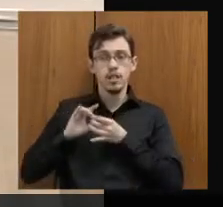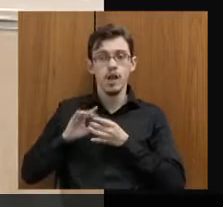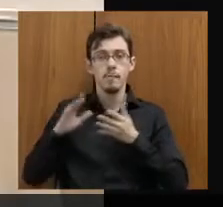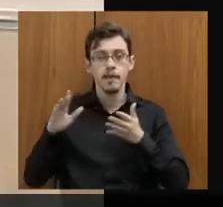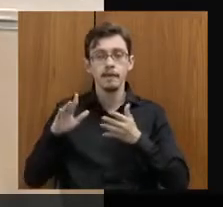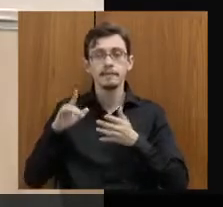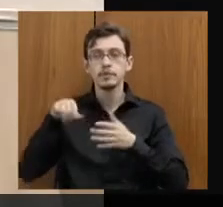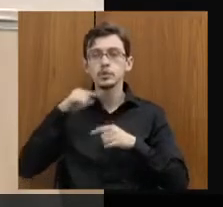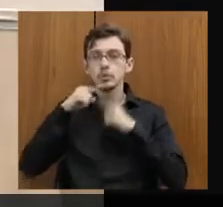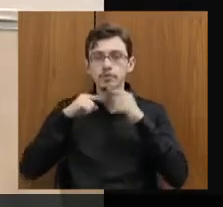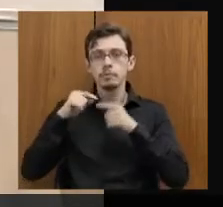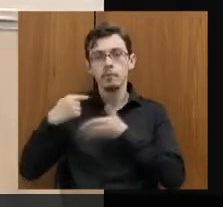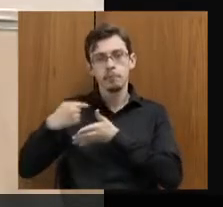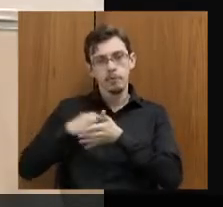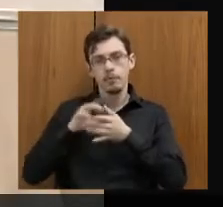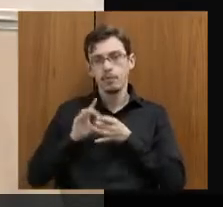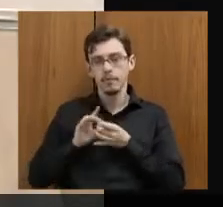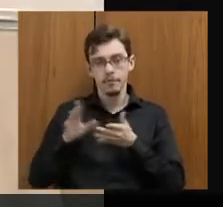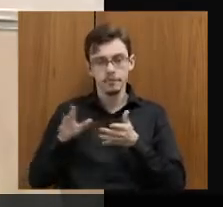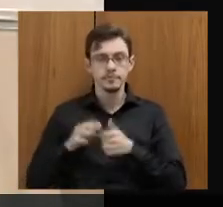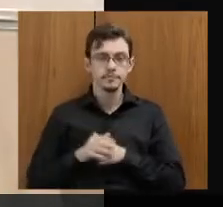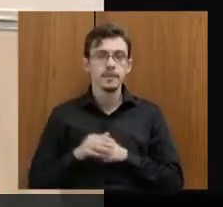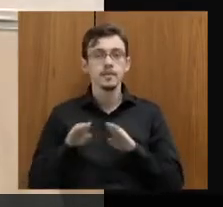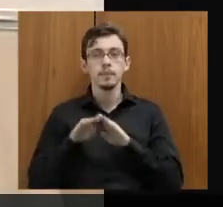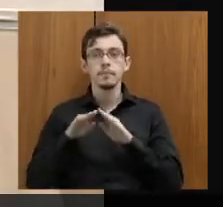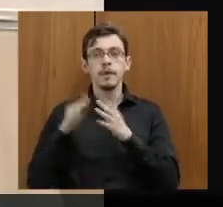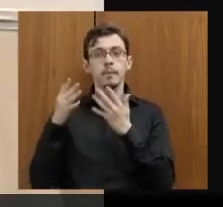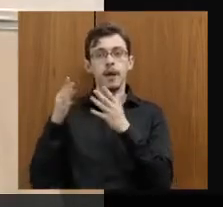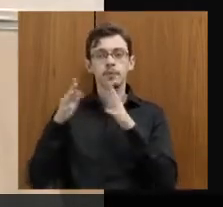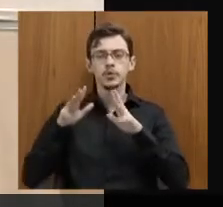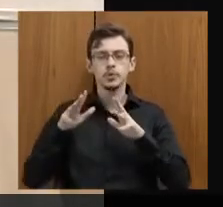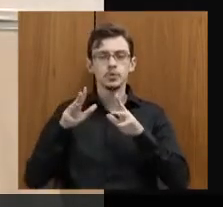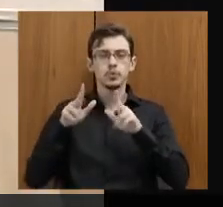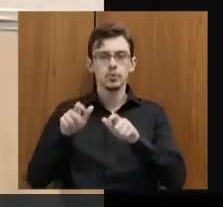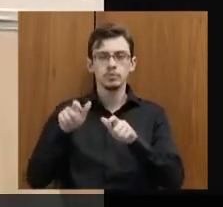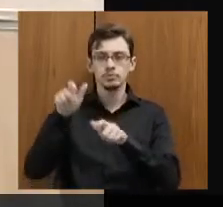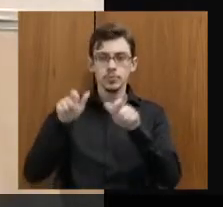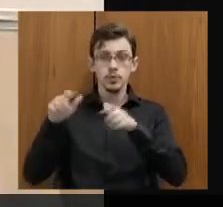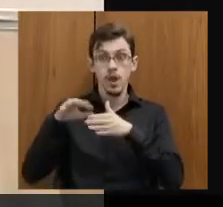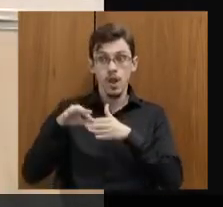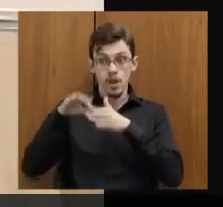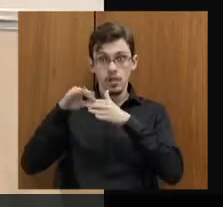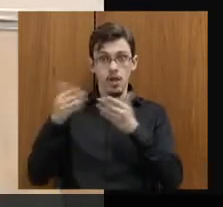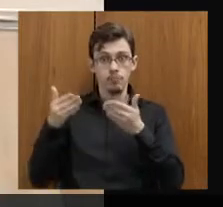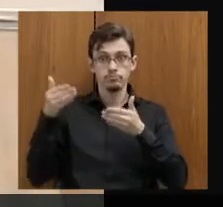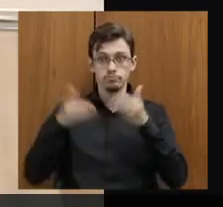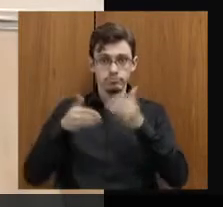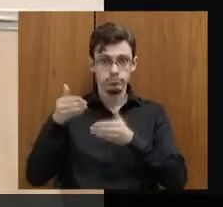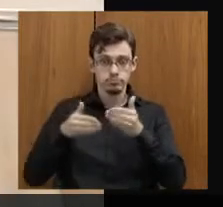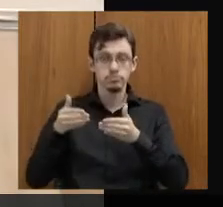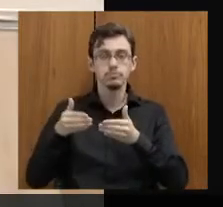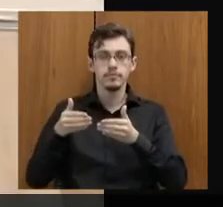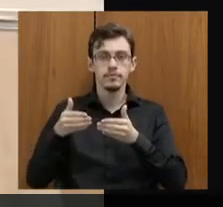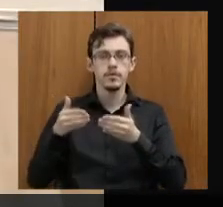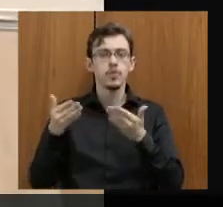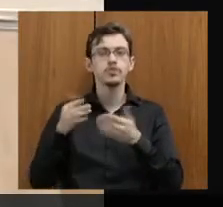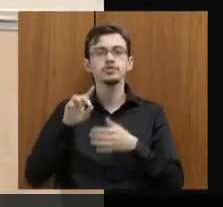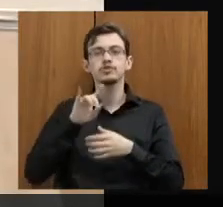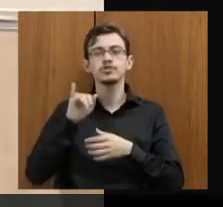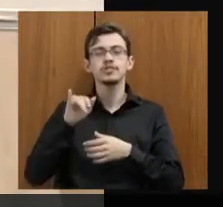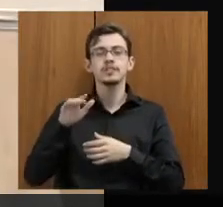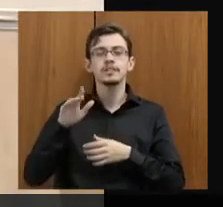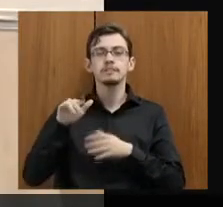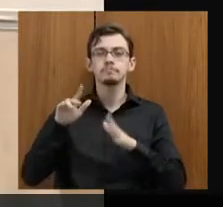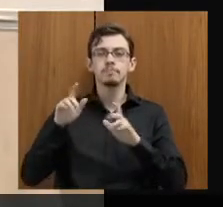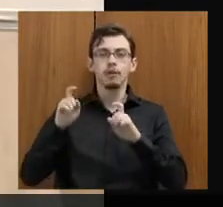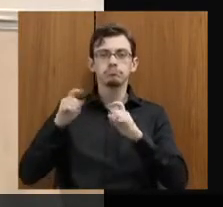responder qualquer pessoa lamento e parabenizar todos as lideranças que estão presentes aí nessa tarde de